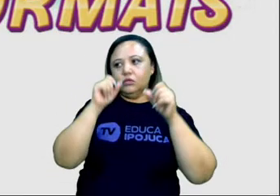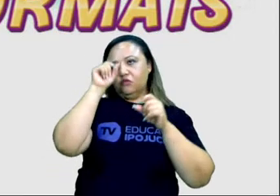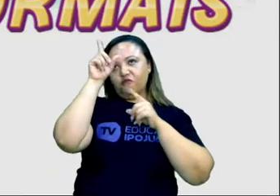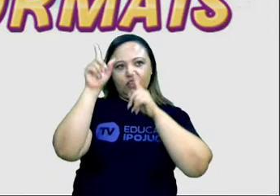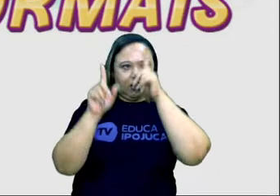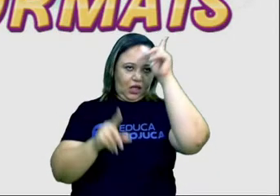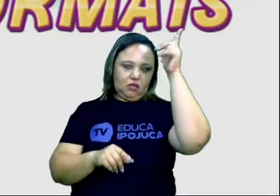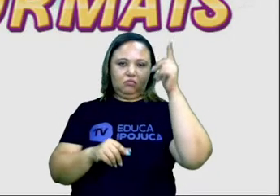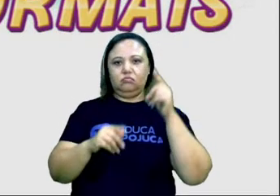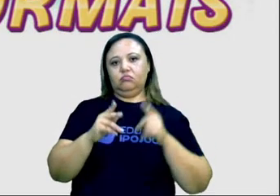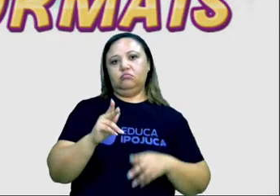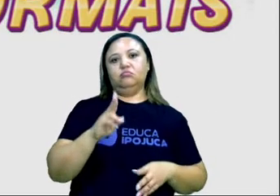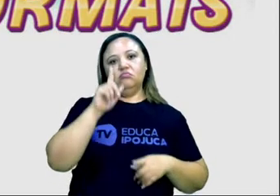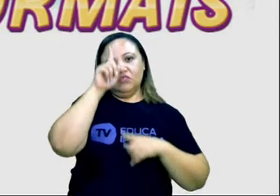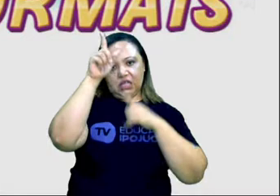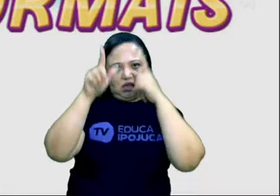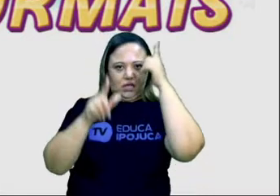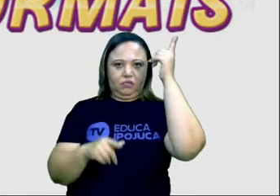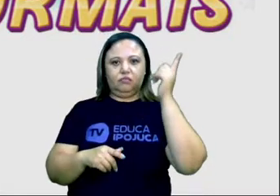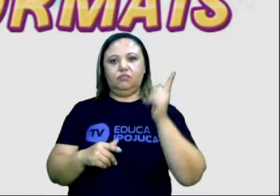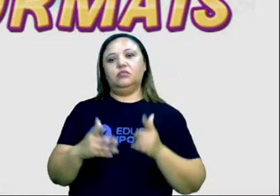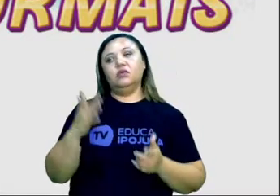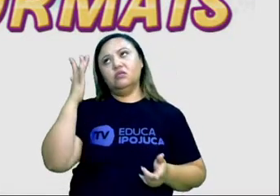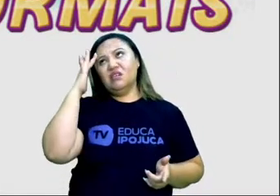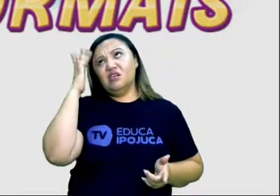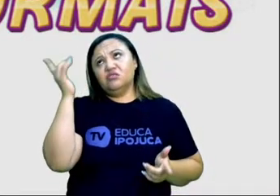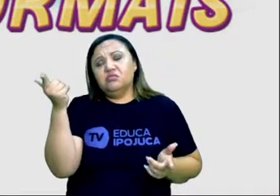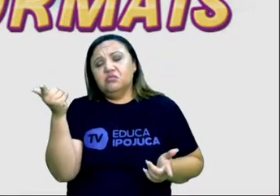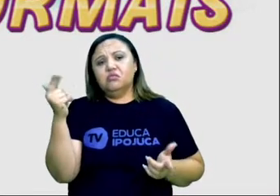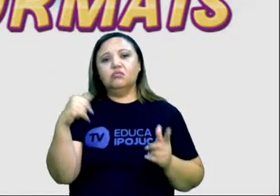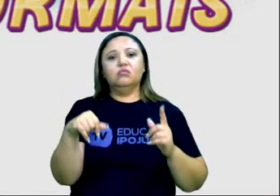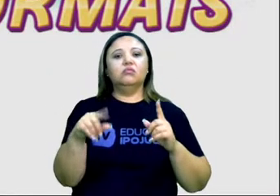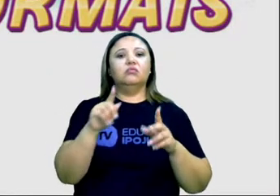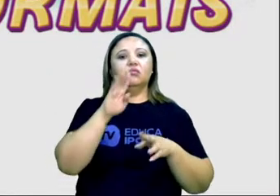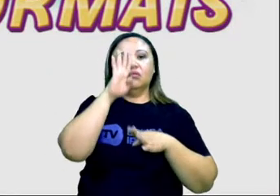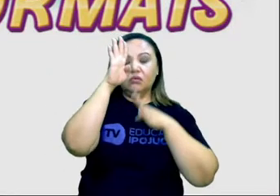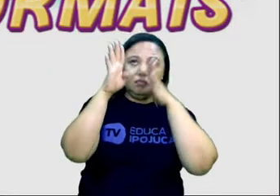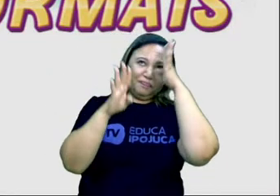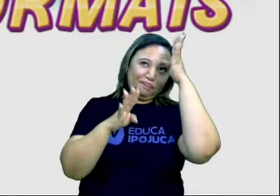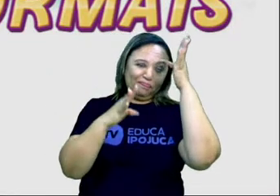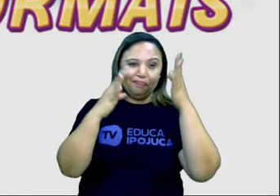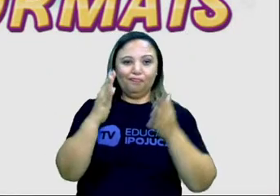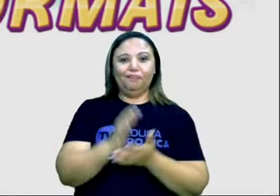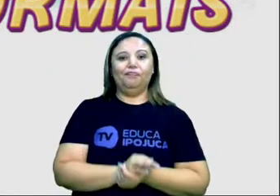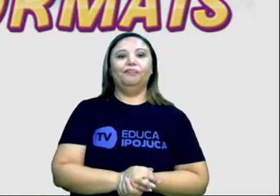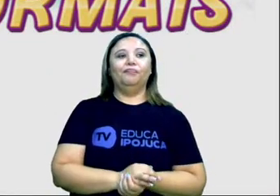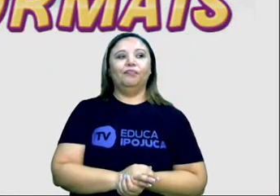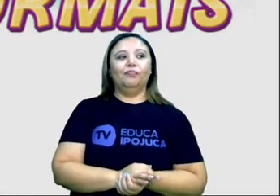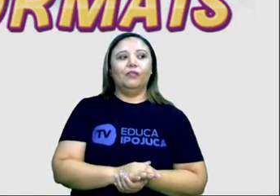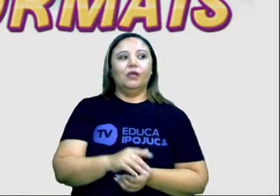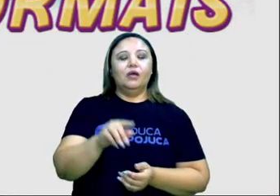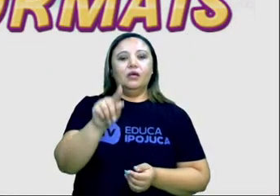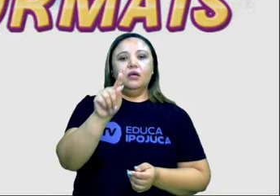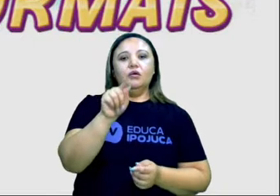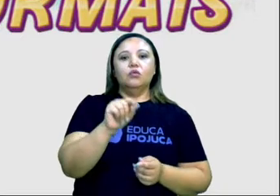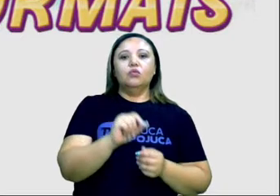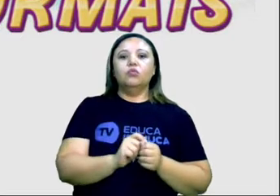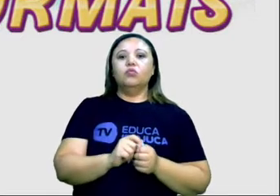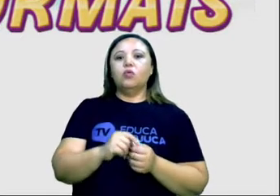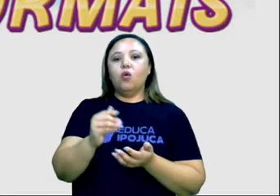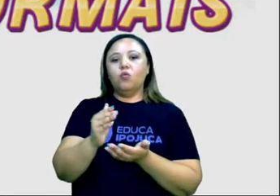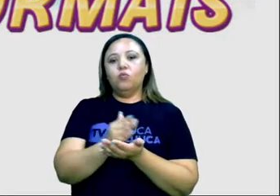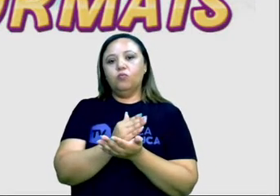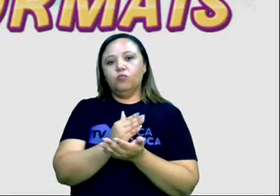seja, eu imagino que pode ser aquilo e aí eu acho que aquele é um argumento válido. Uma das coisas que fazem